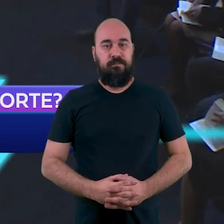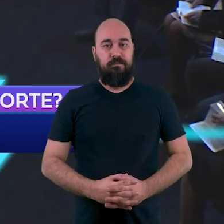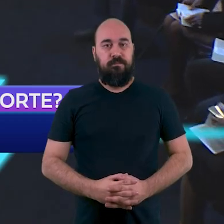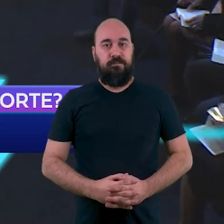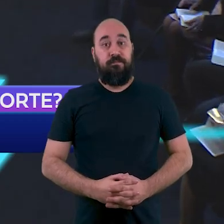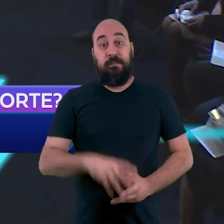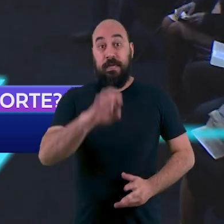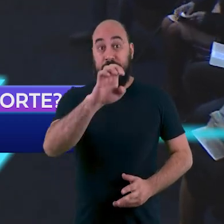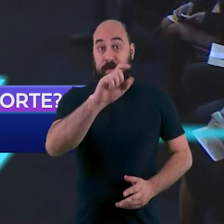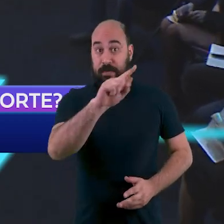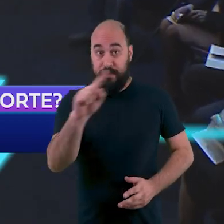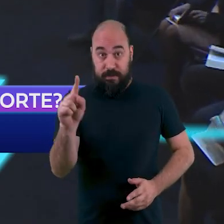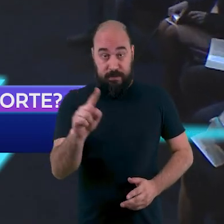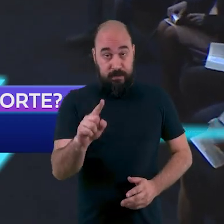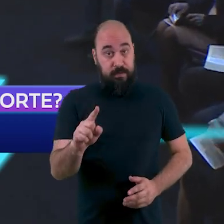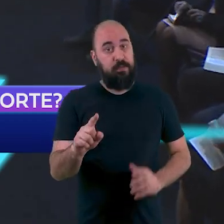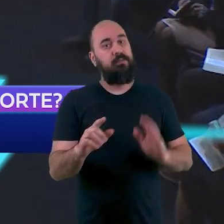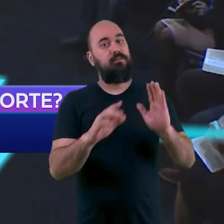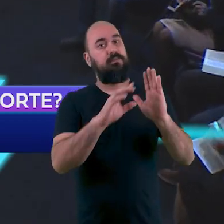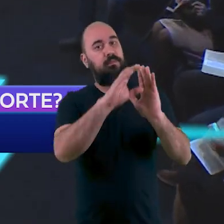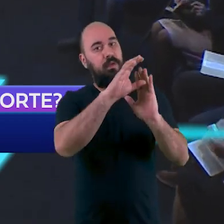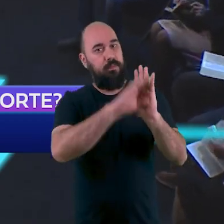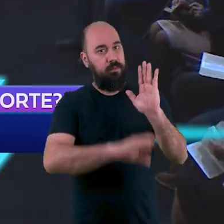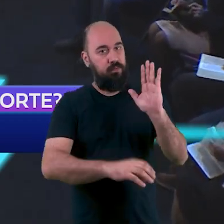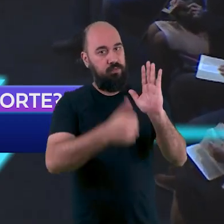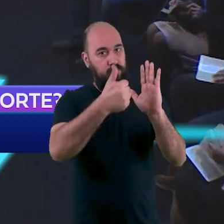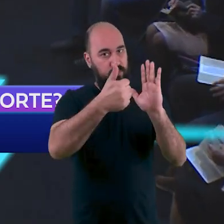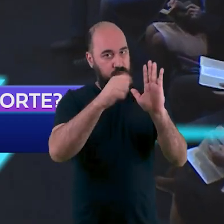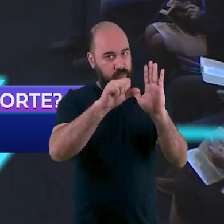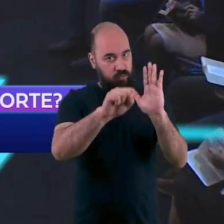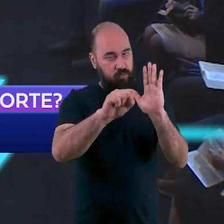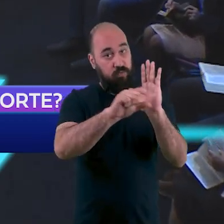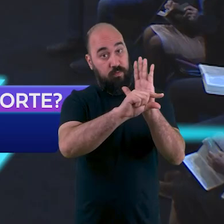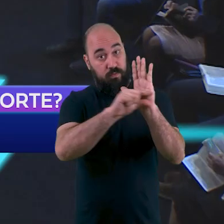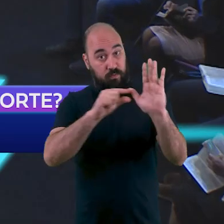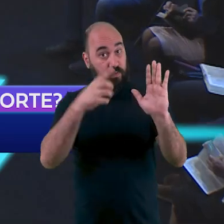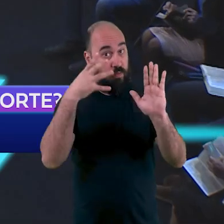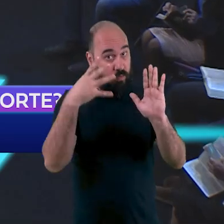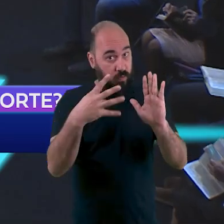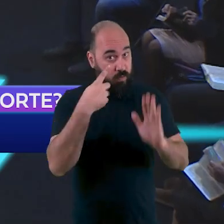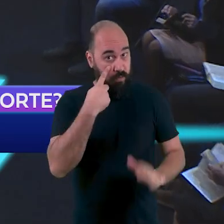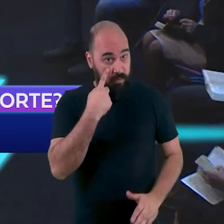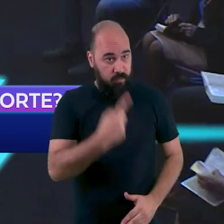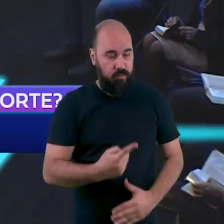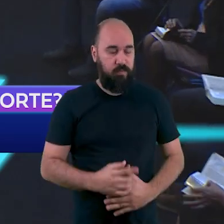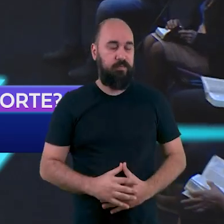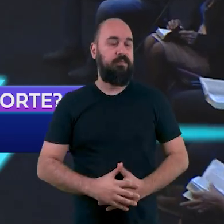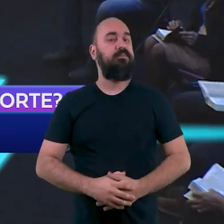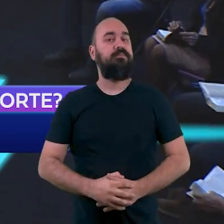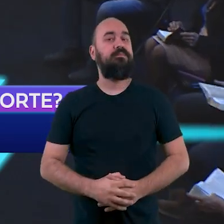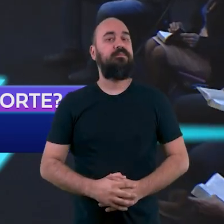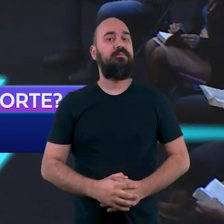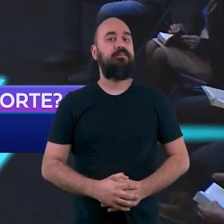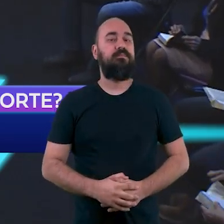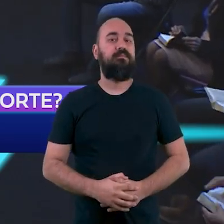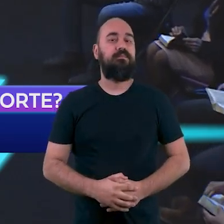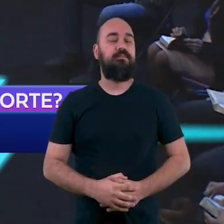Diz assim a Bíblia, a palavra do Senhor.